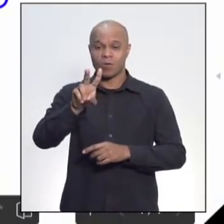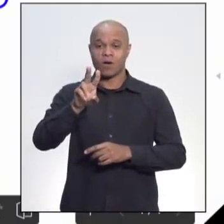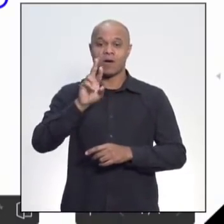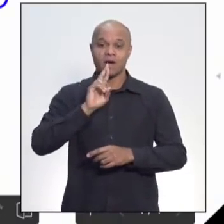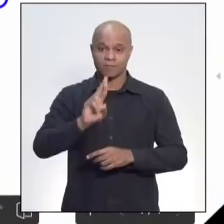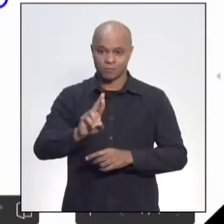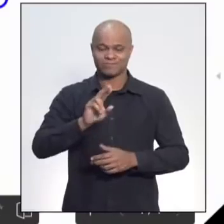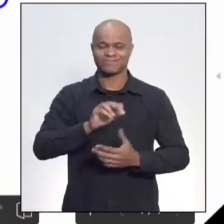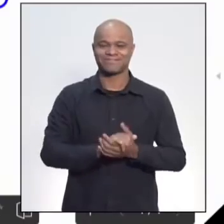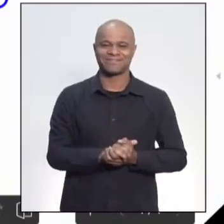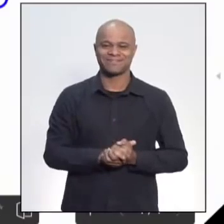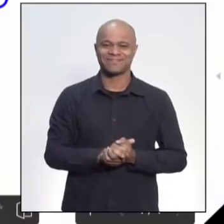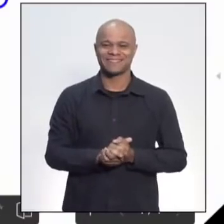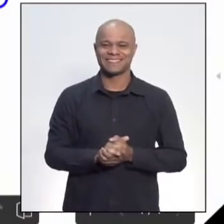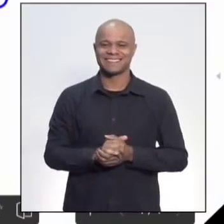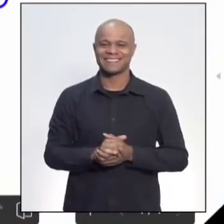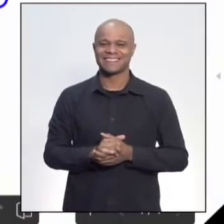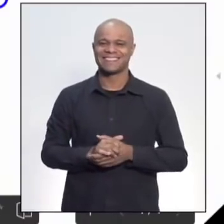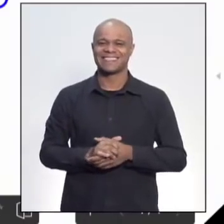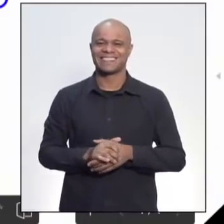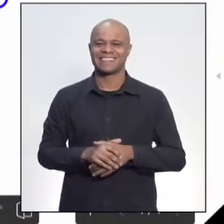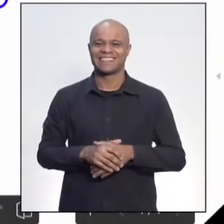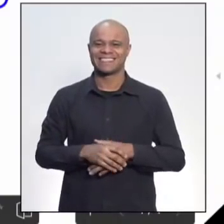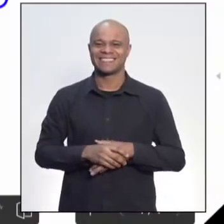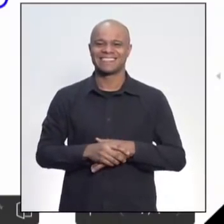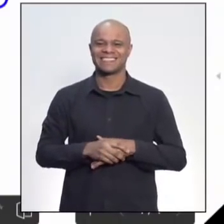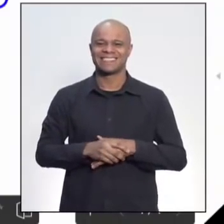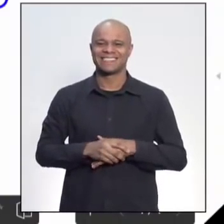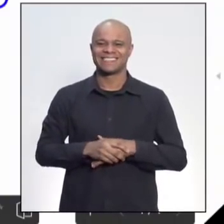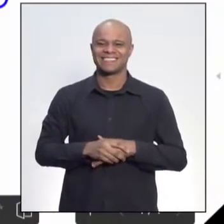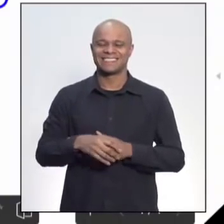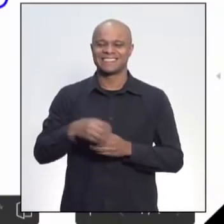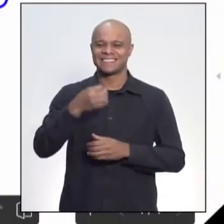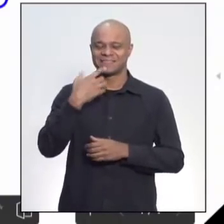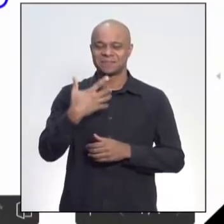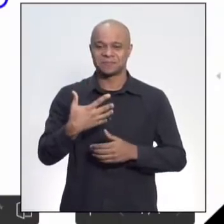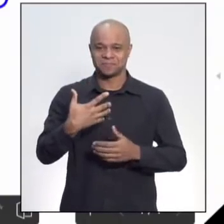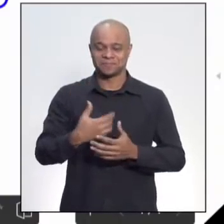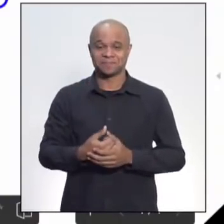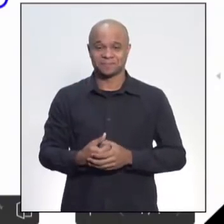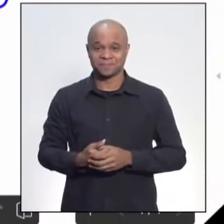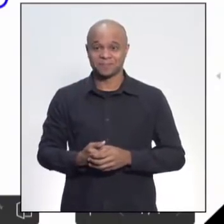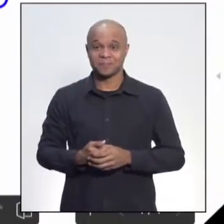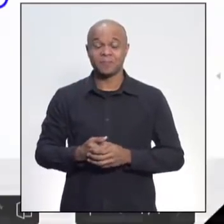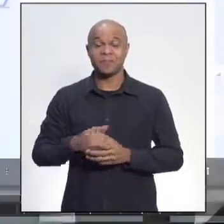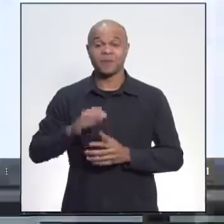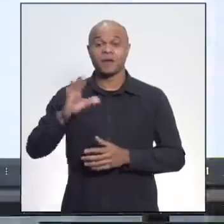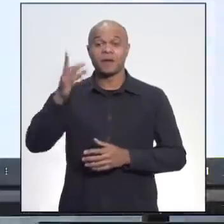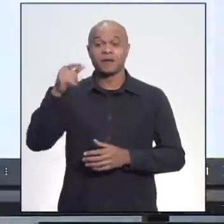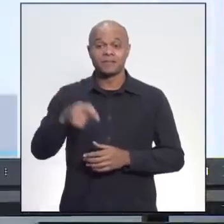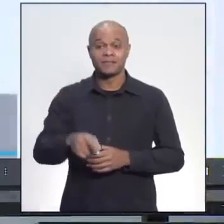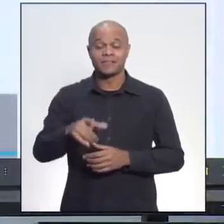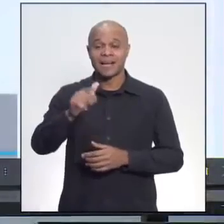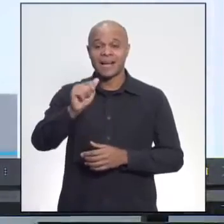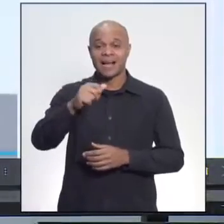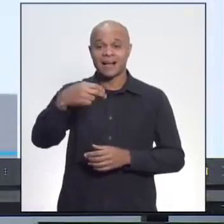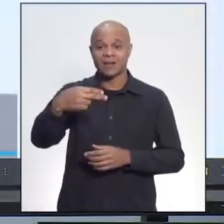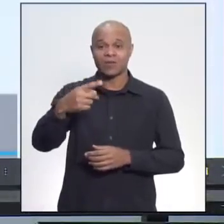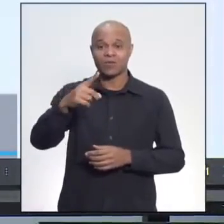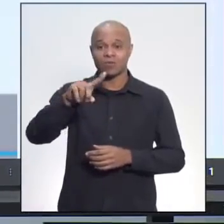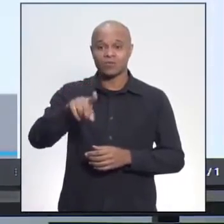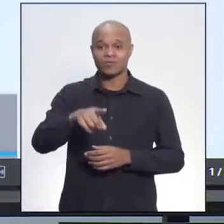1,4. Tudo bem? Muito bom. Tá bom. Então, o que acontece? O A deu